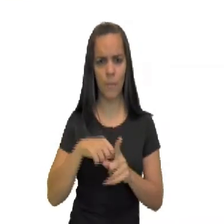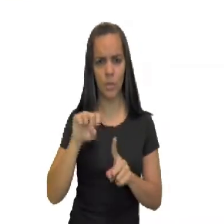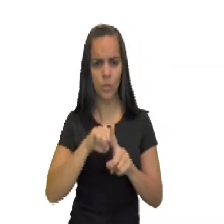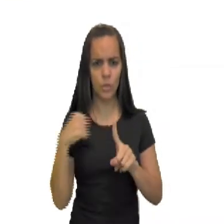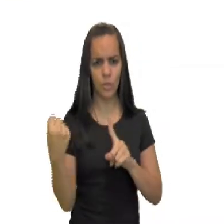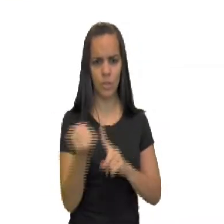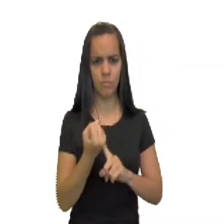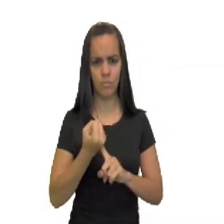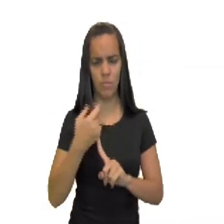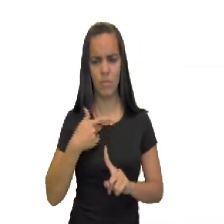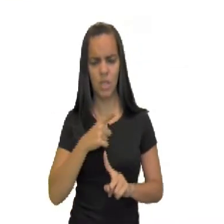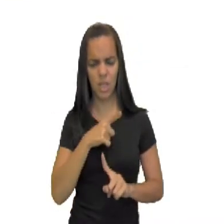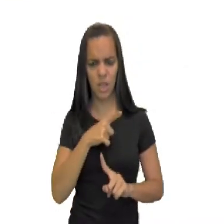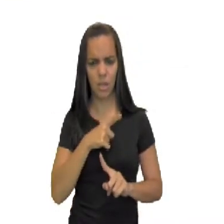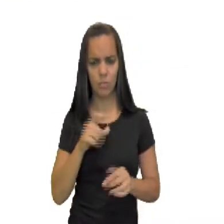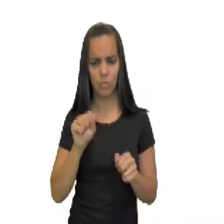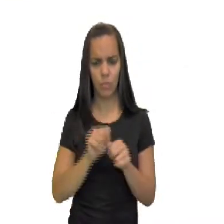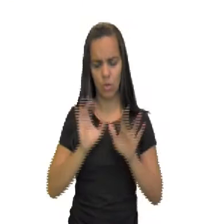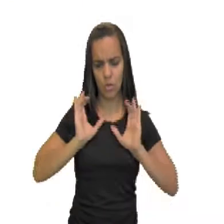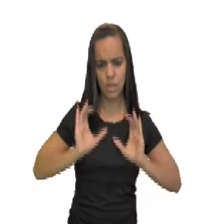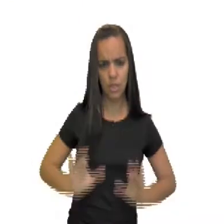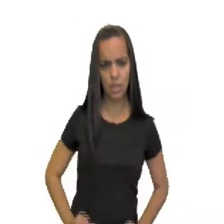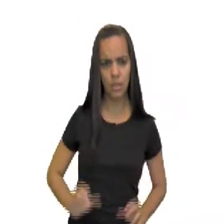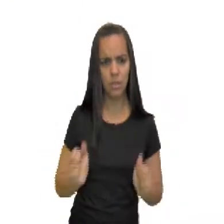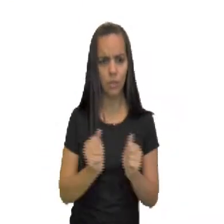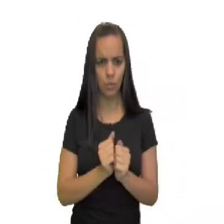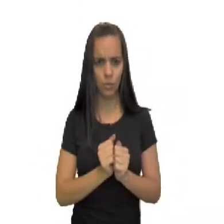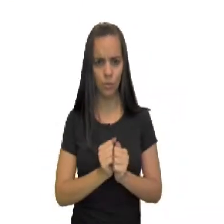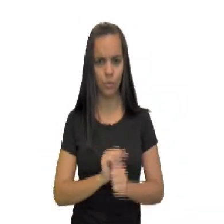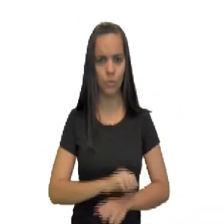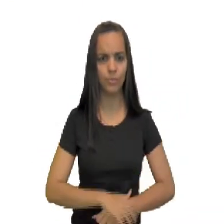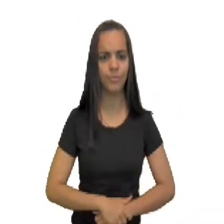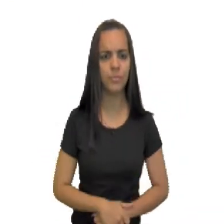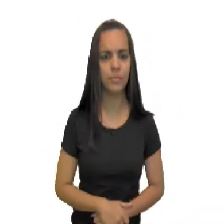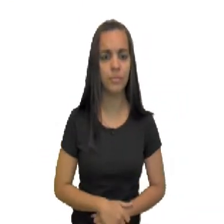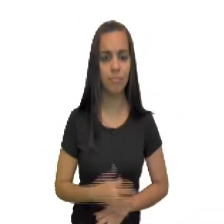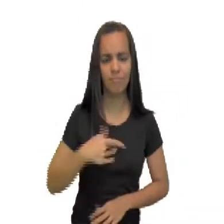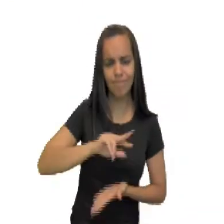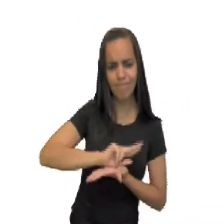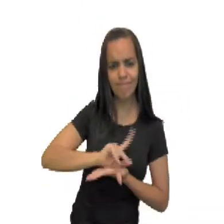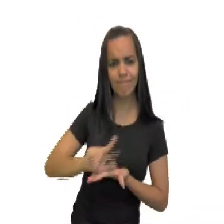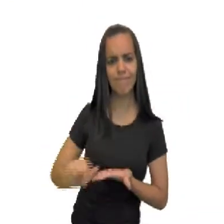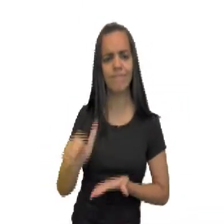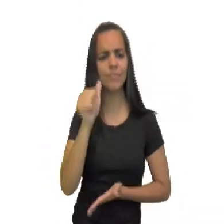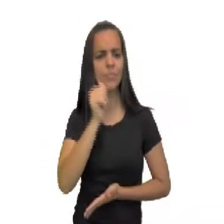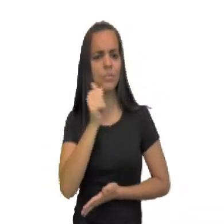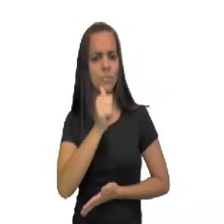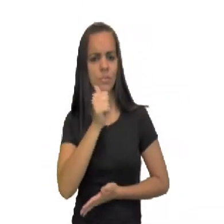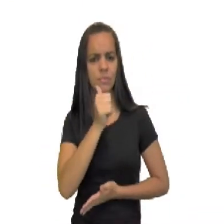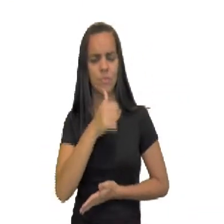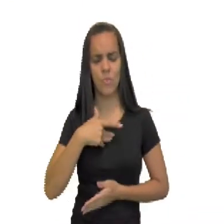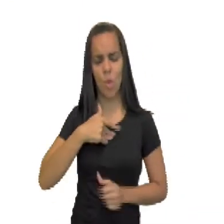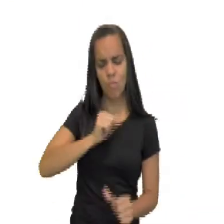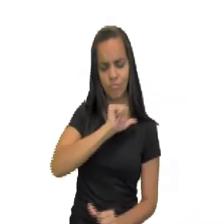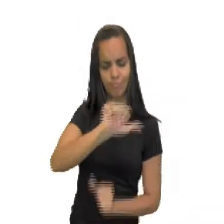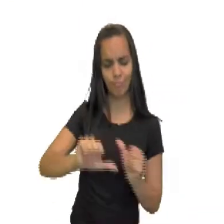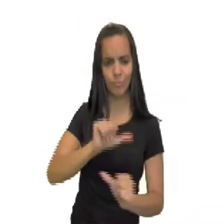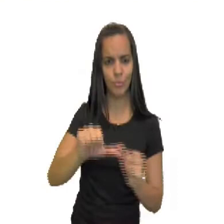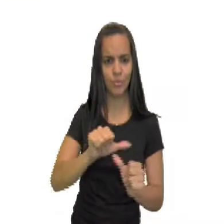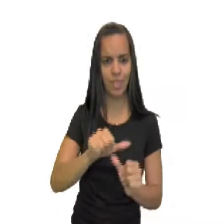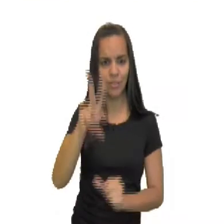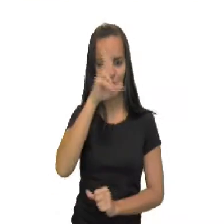e cidadania, como a famosa rainha de Sabá. Várias mulheres mudaram a história do seu